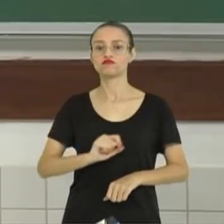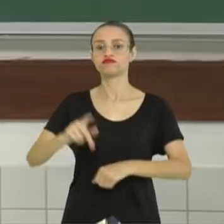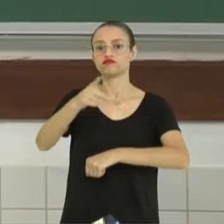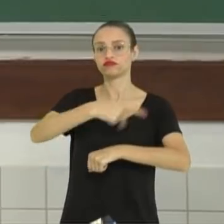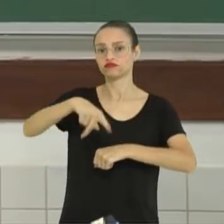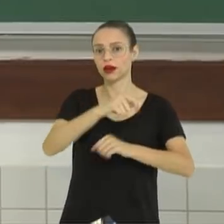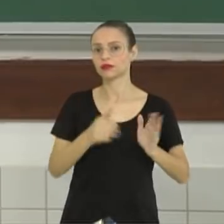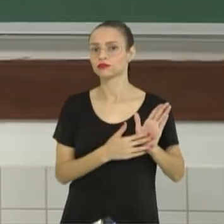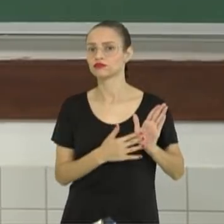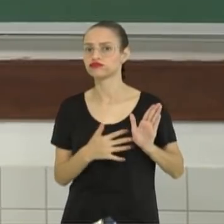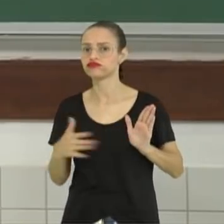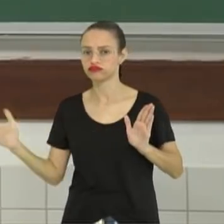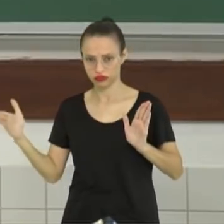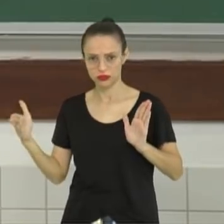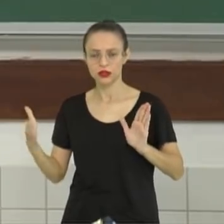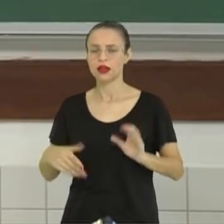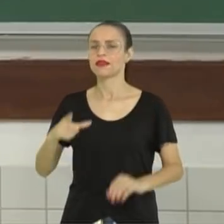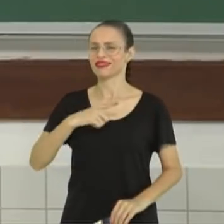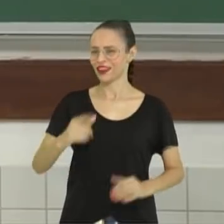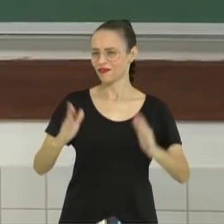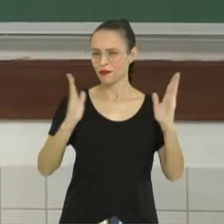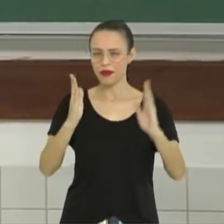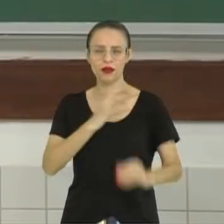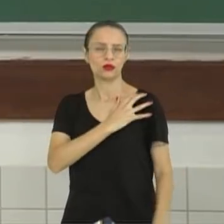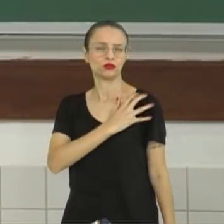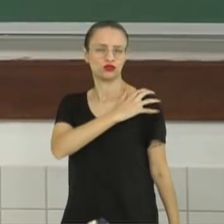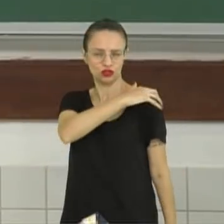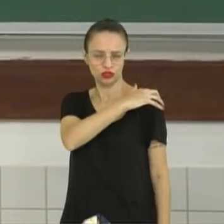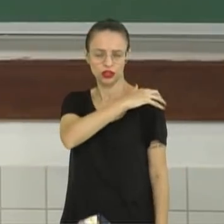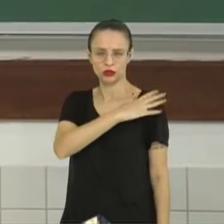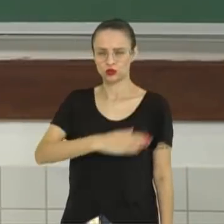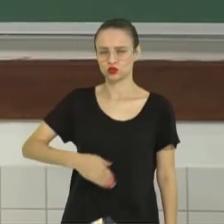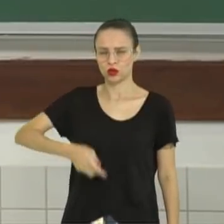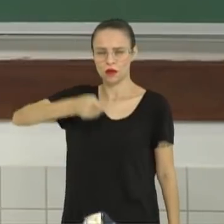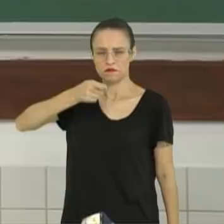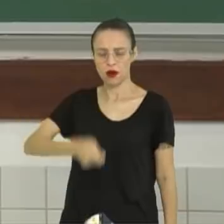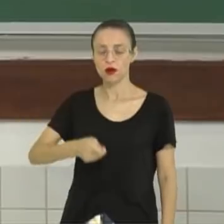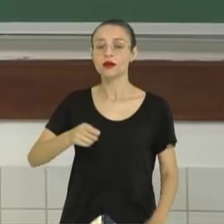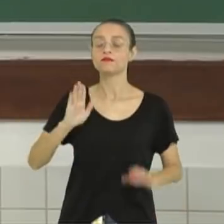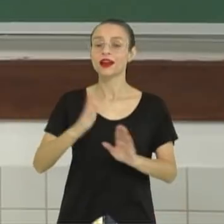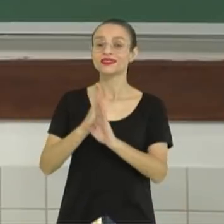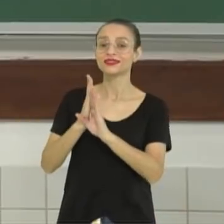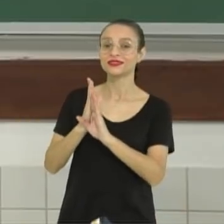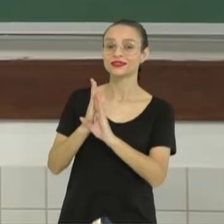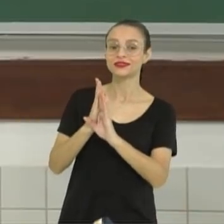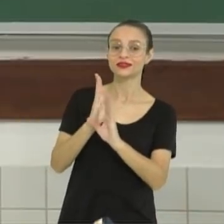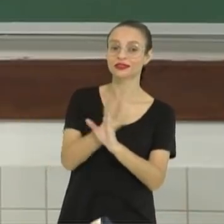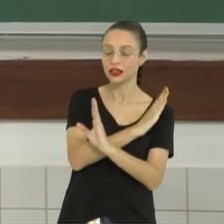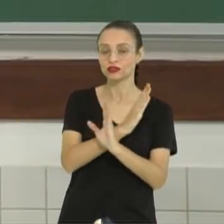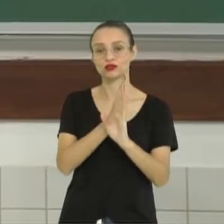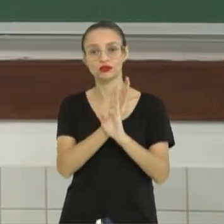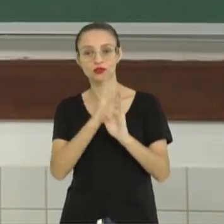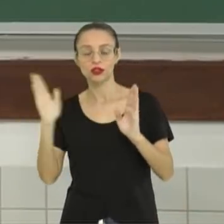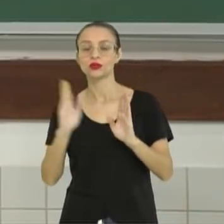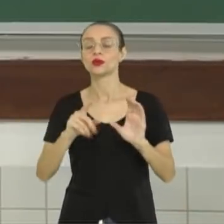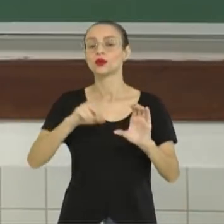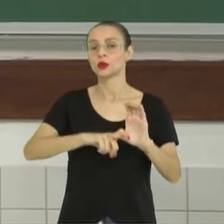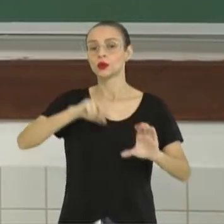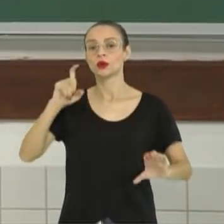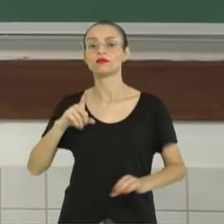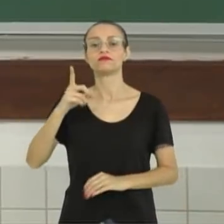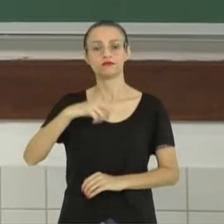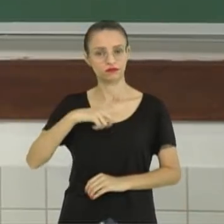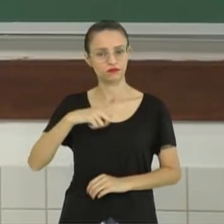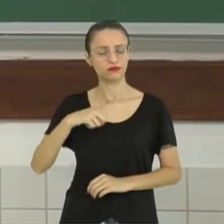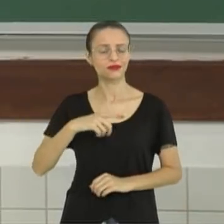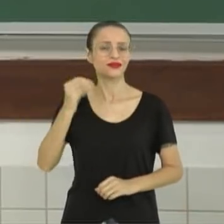por ditaduras militares, mas na sua independência lá no início, antes desses governos militares, já tentava-se